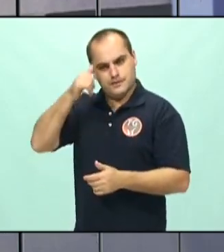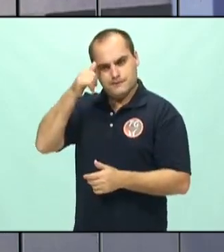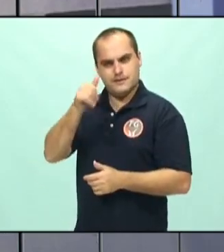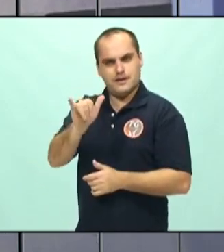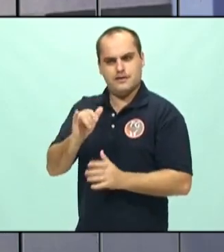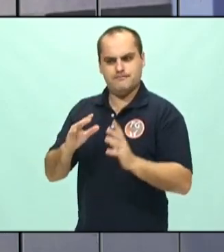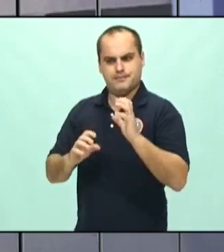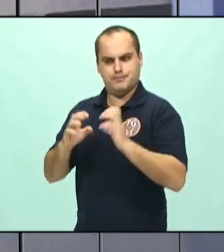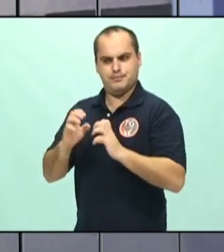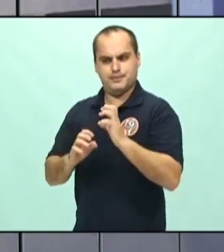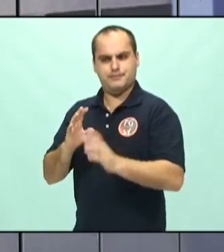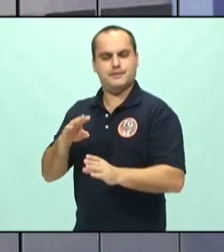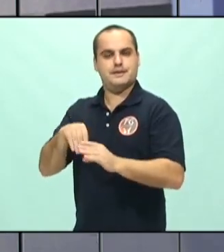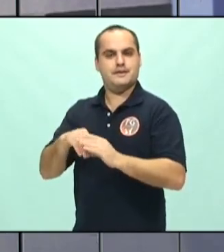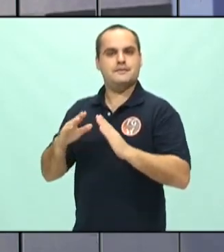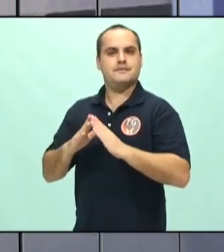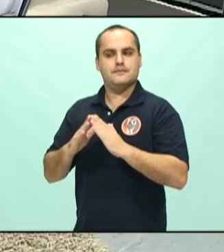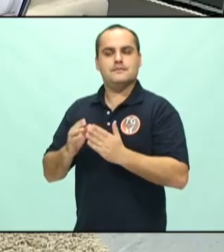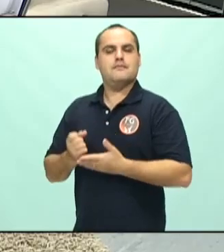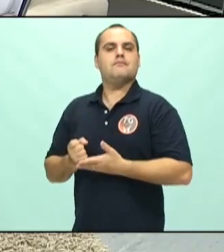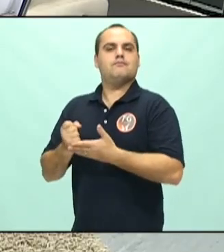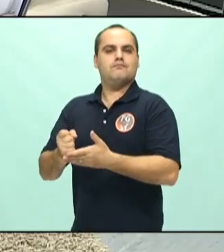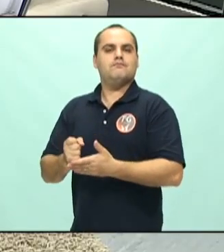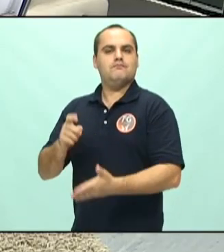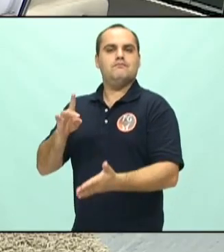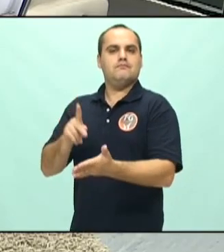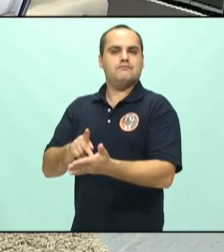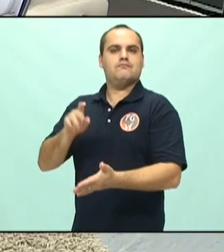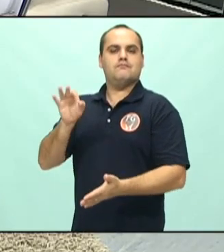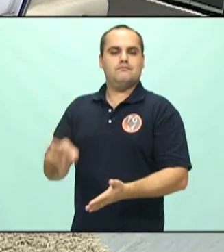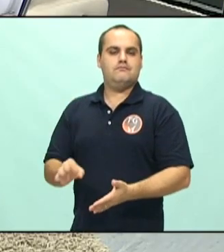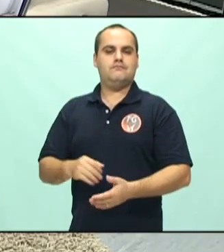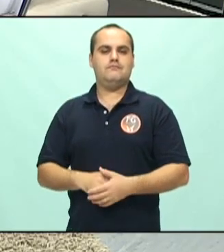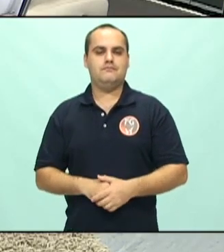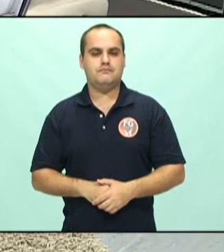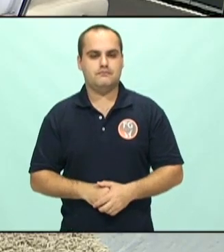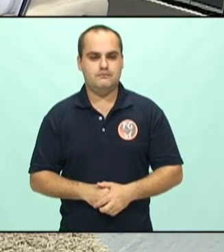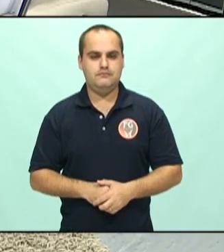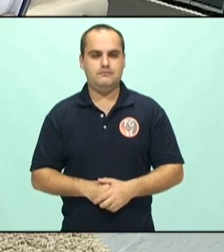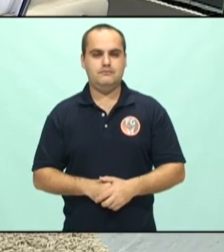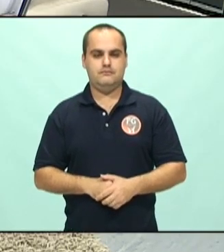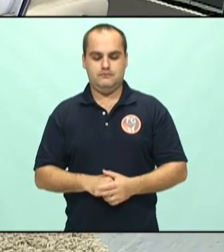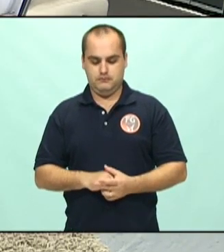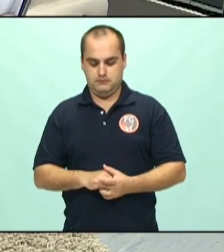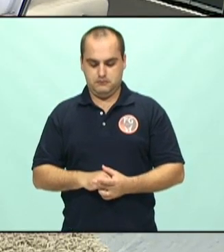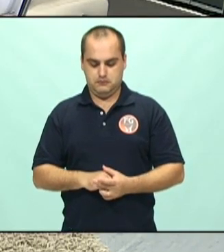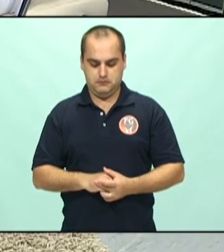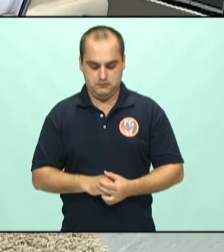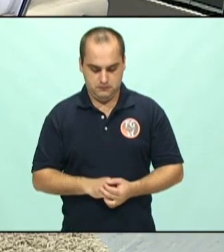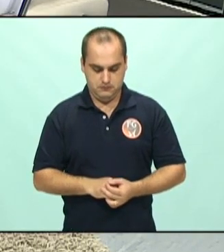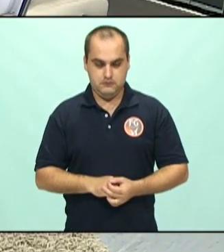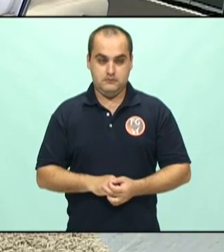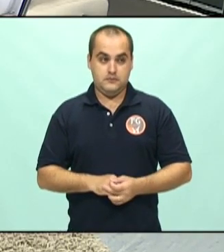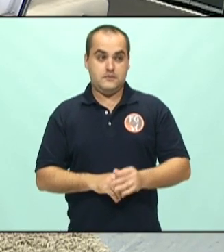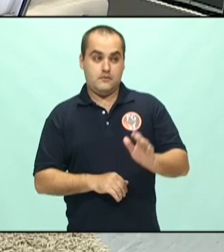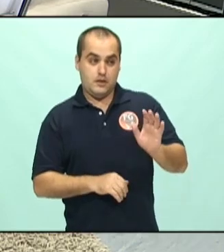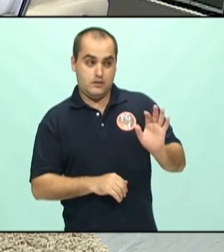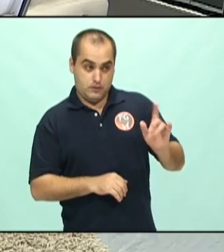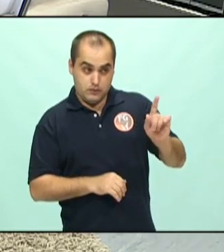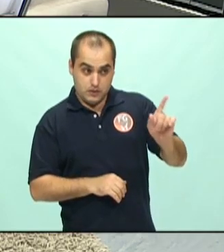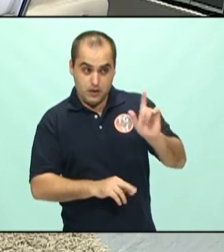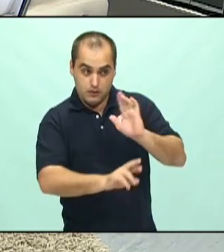casa é ajuda muito sim perfeito então o senhor vai ainda está esperando essa